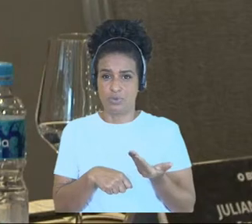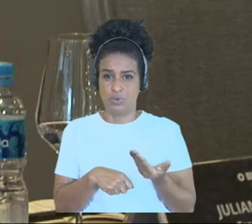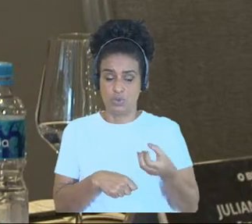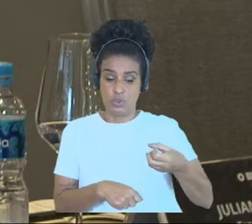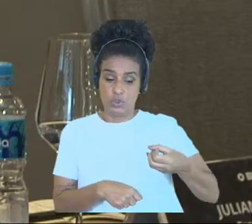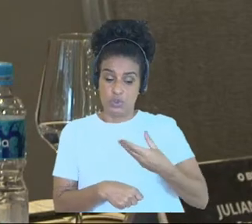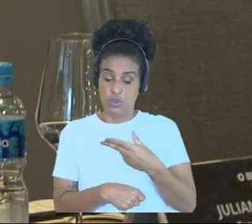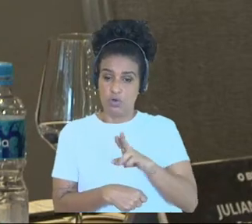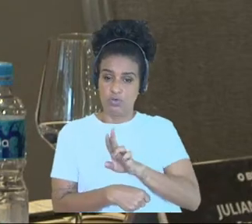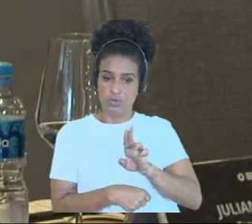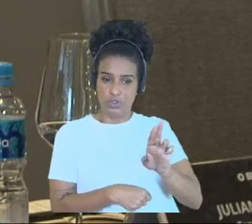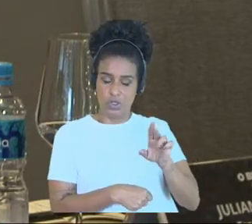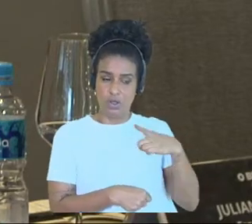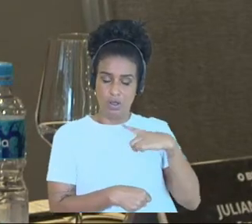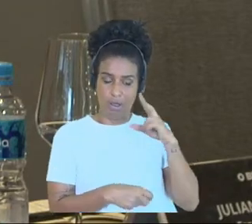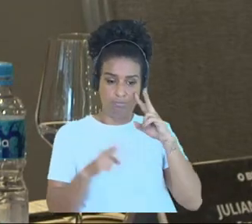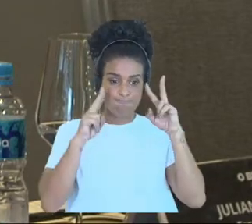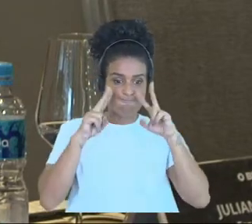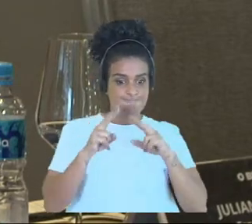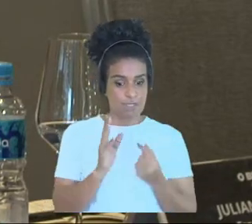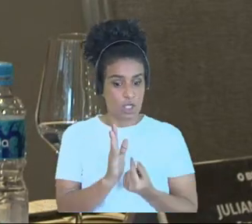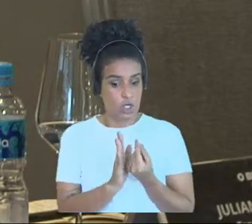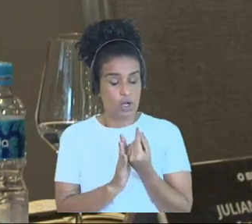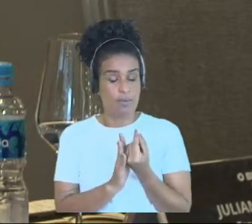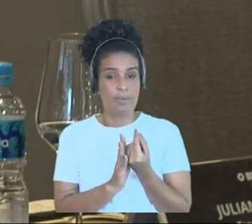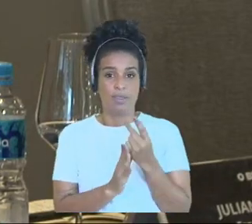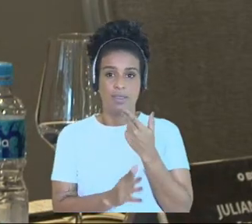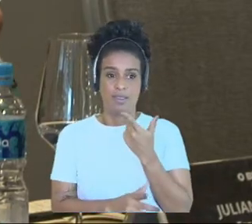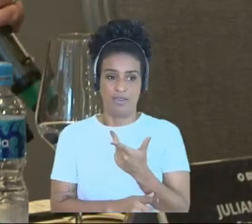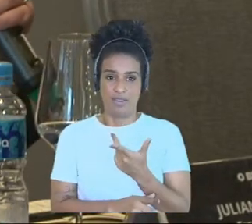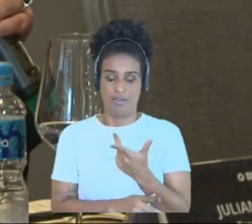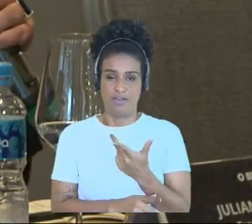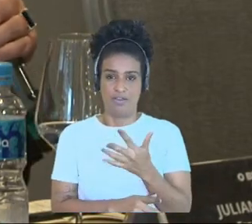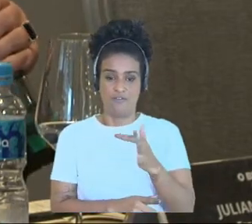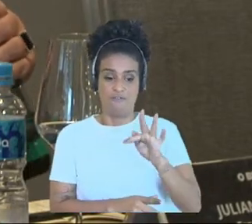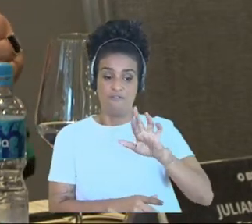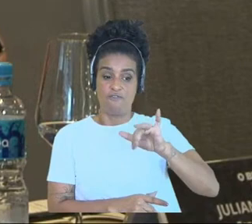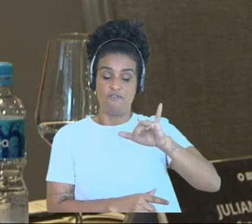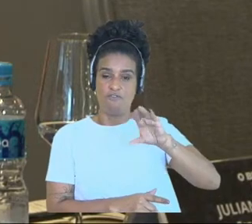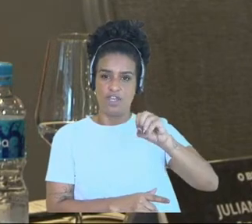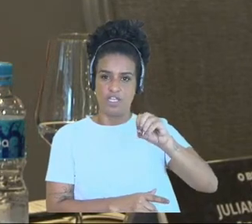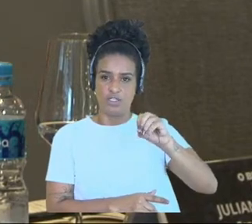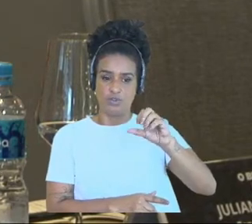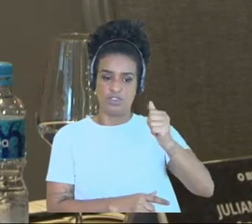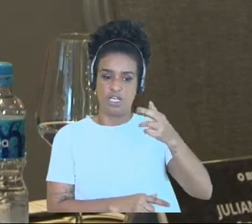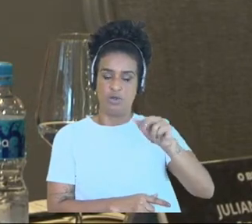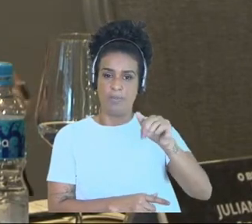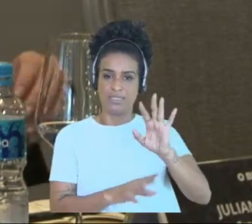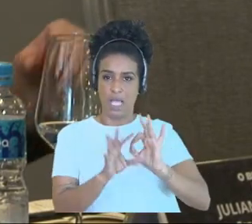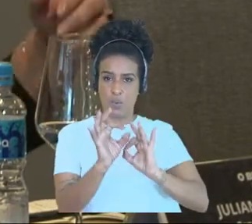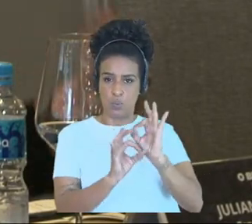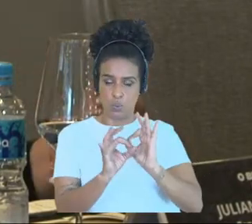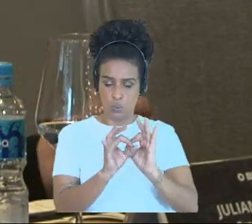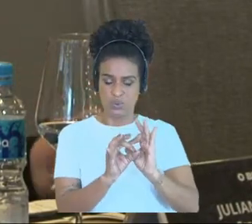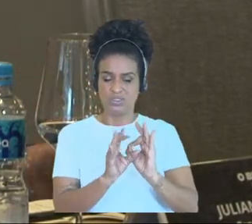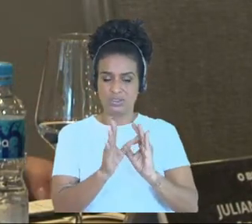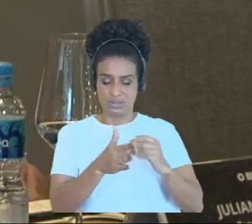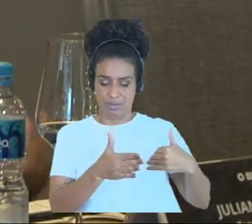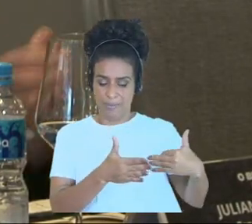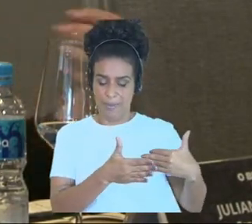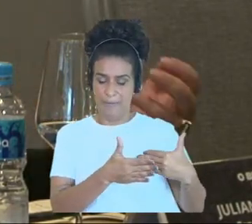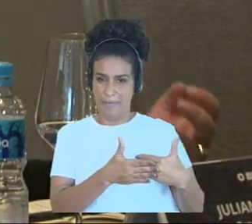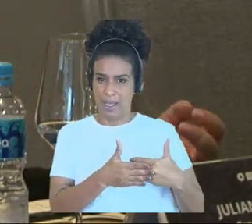novo nome do ministro da Economia está sendo tão aguardado, é o chamado freio de arrumação. A gente teve, ao longo dos últimos anos, não